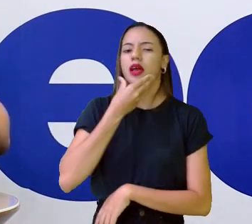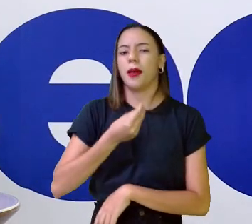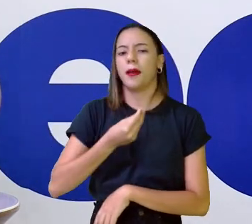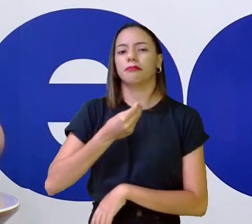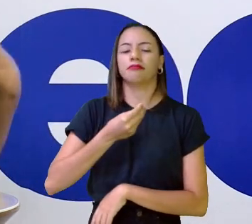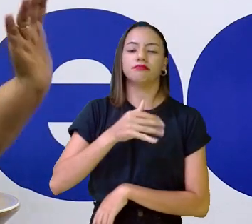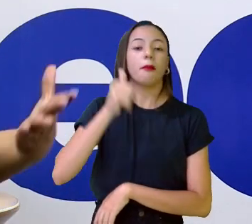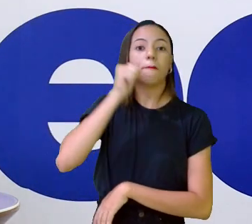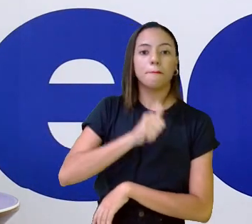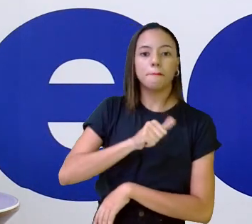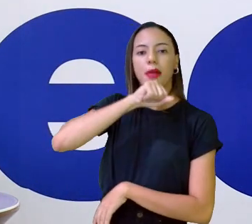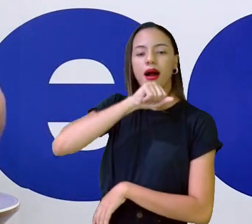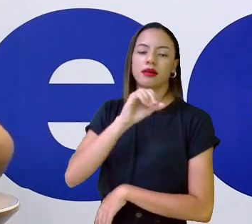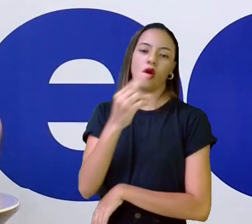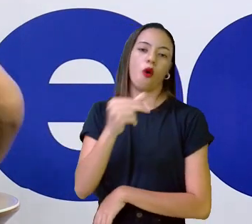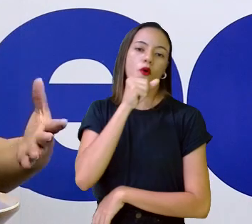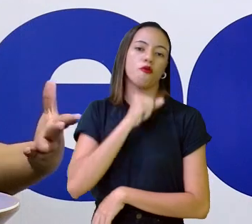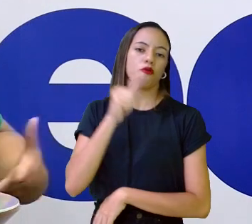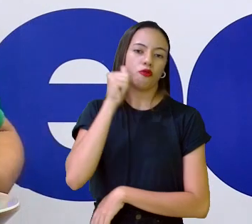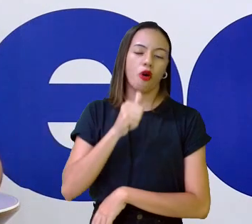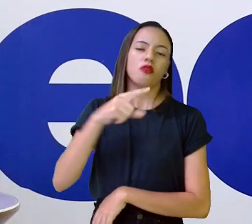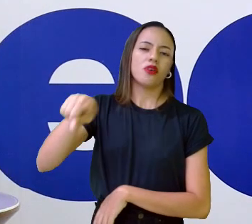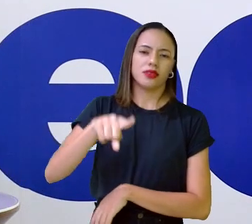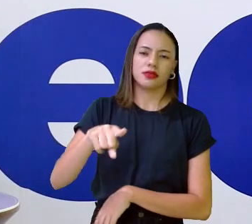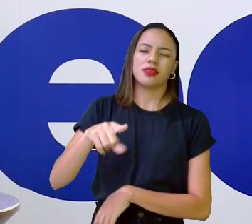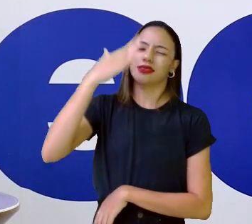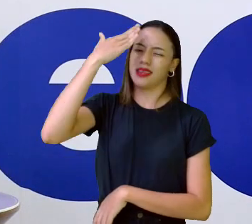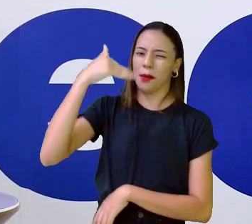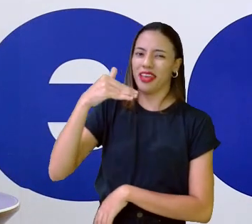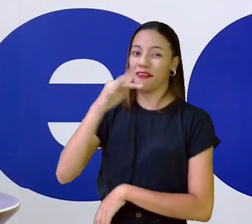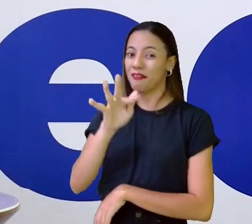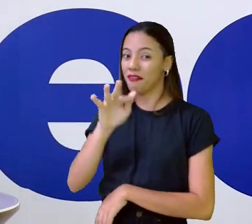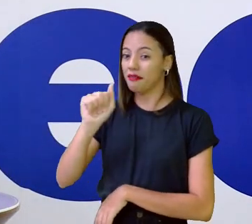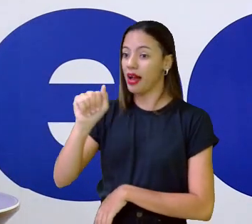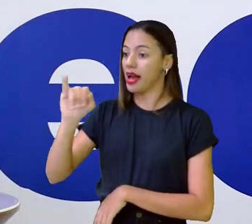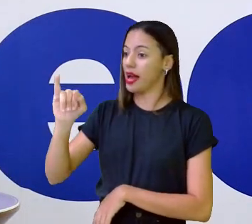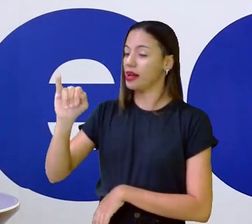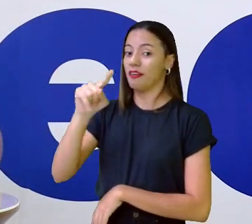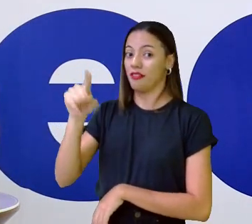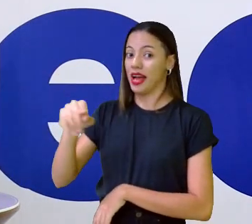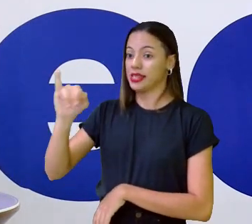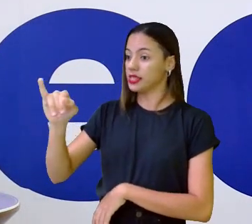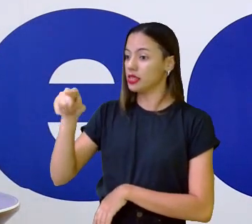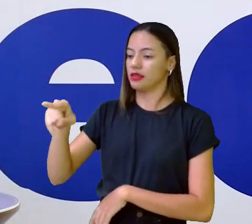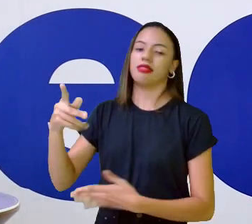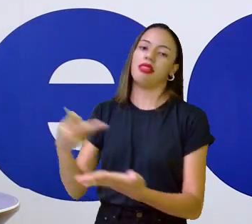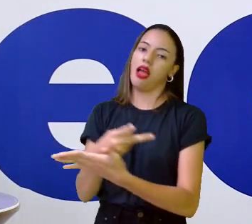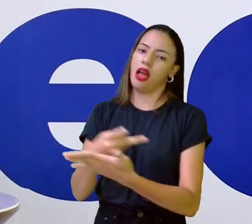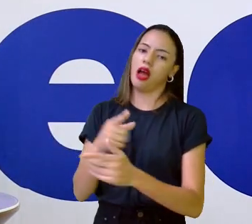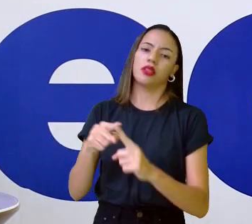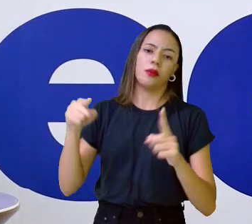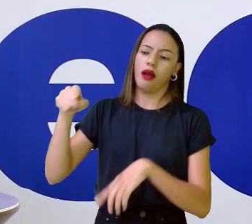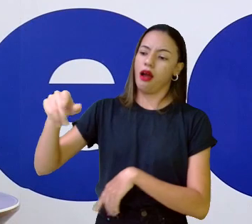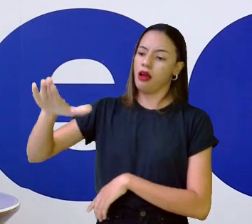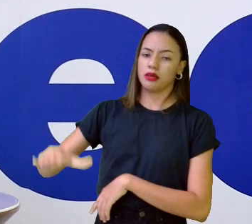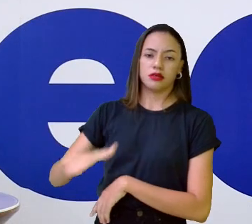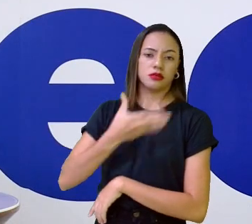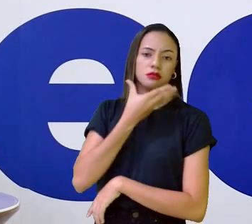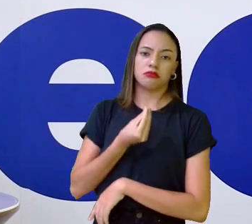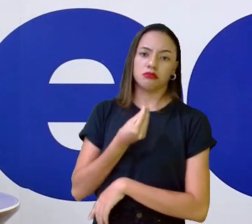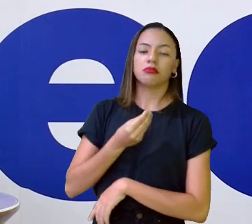e lógico que a gente sabe que não é eu já fazia. Mas ele conseguiu dizer para você Responder. que já